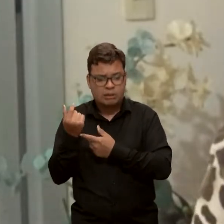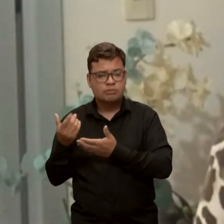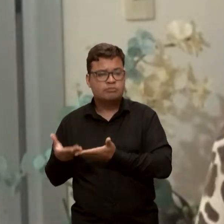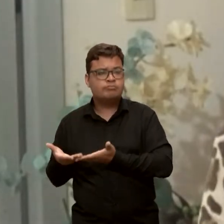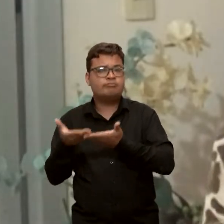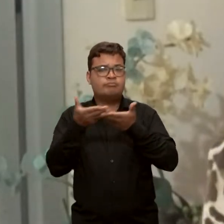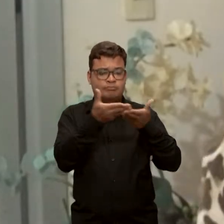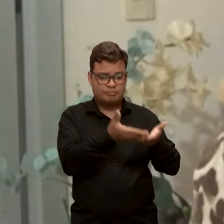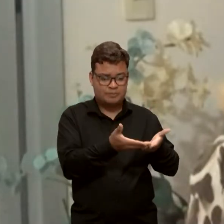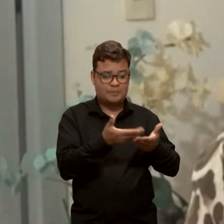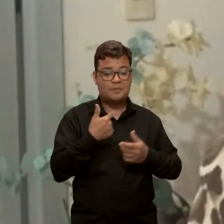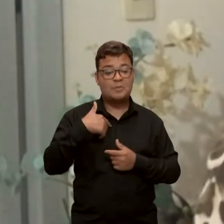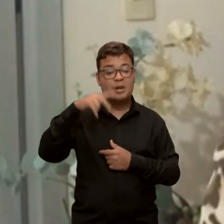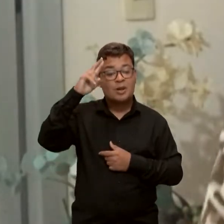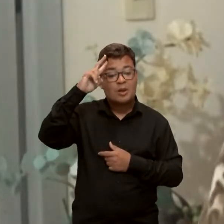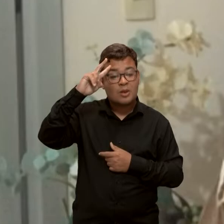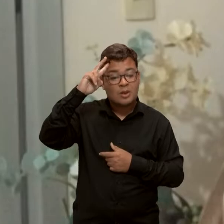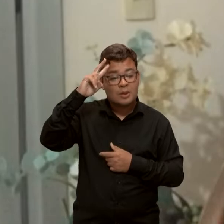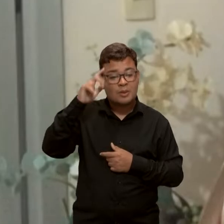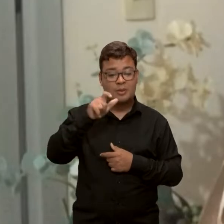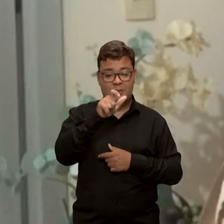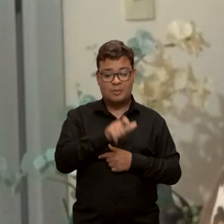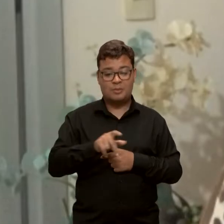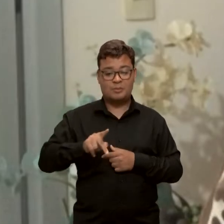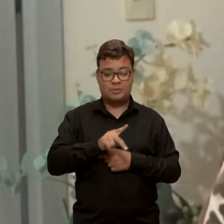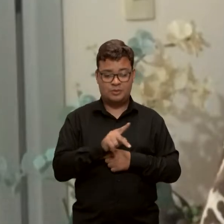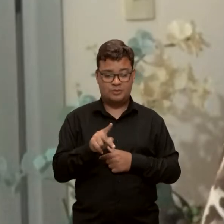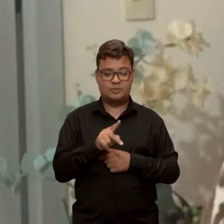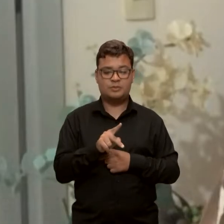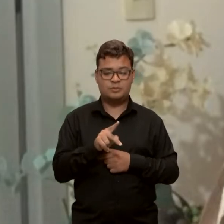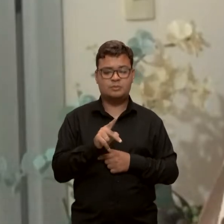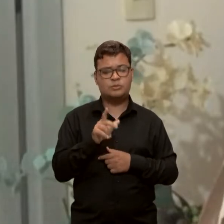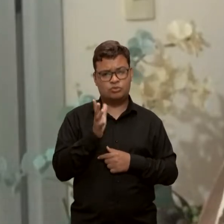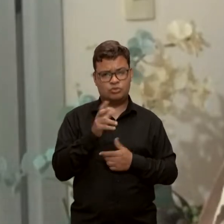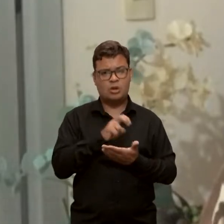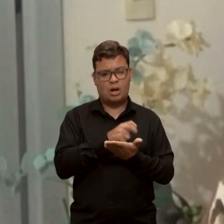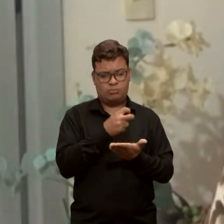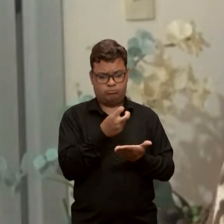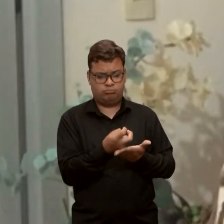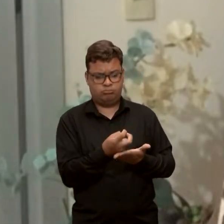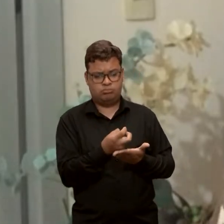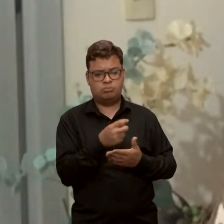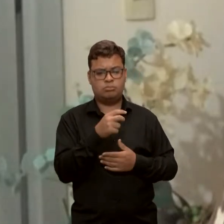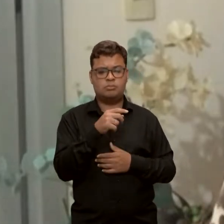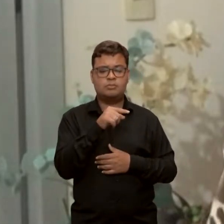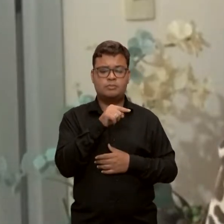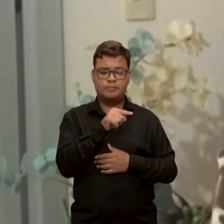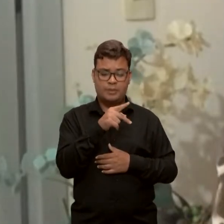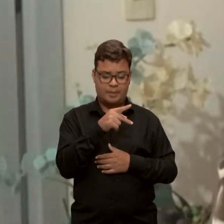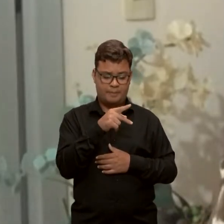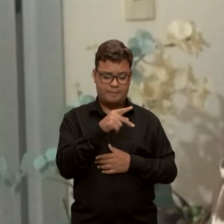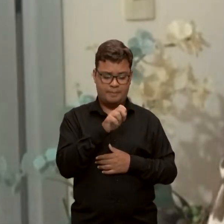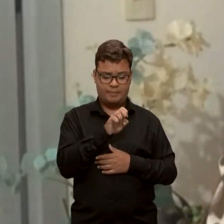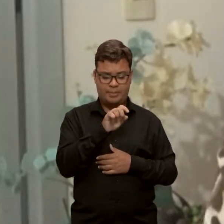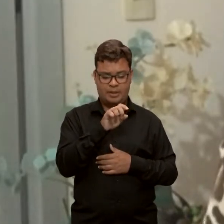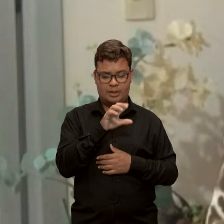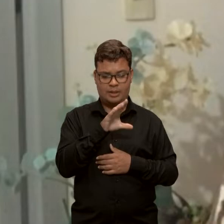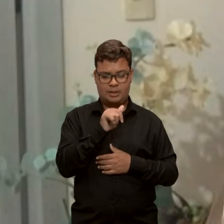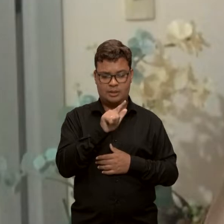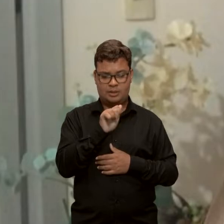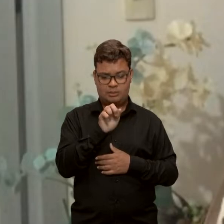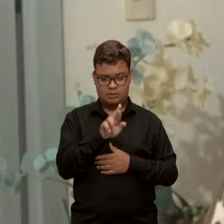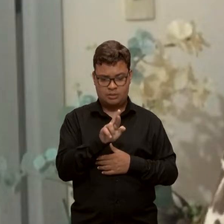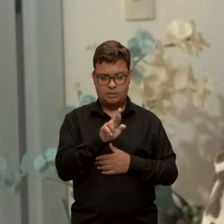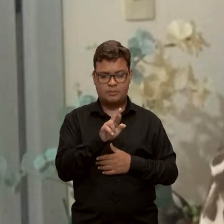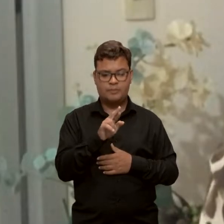tanto que o professor Peclá, naquela época, falecido, o professor Peclá, ele olhou